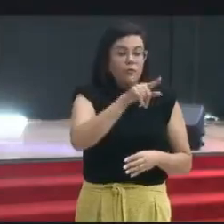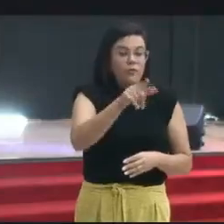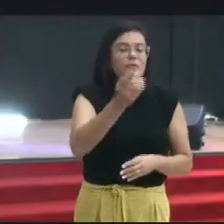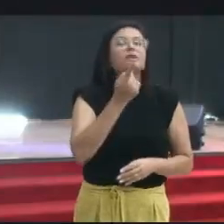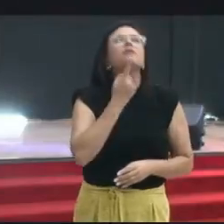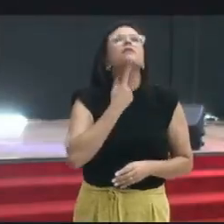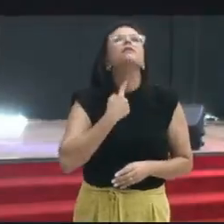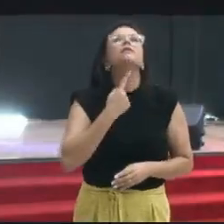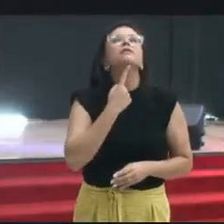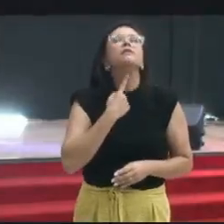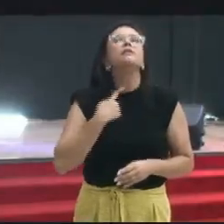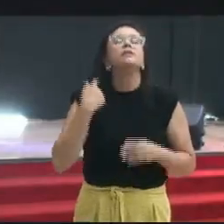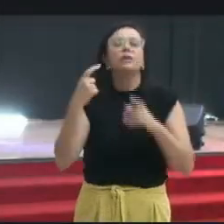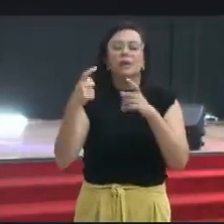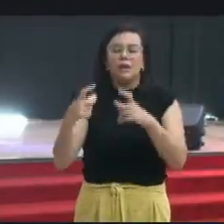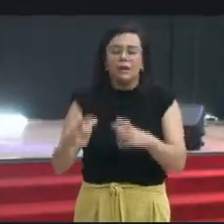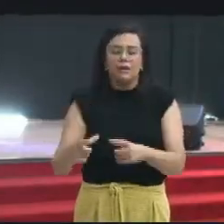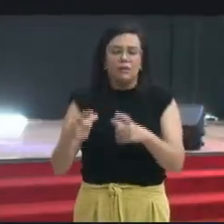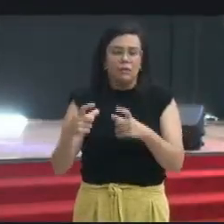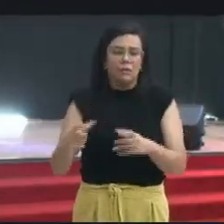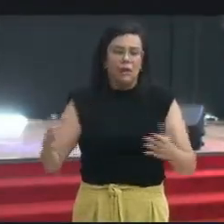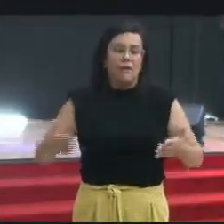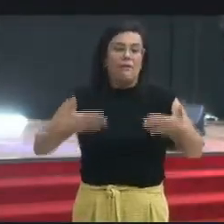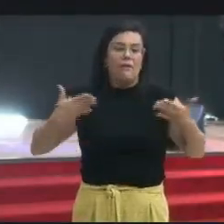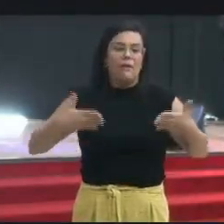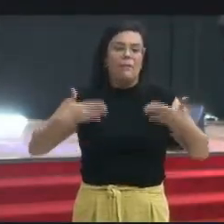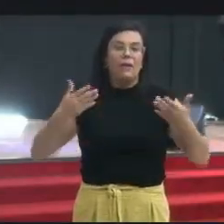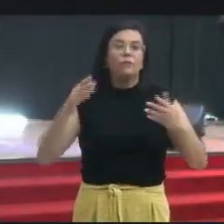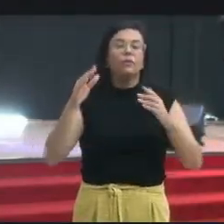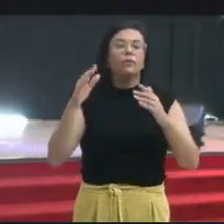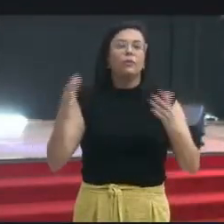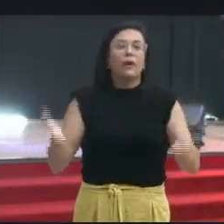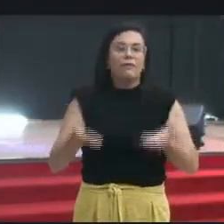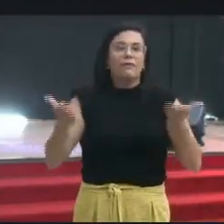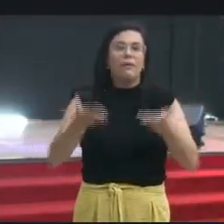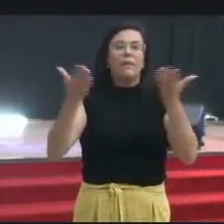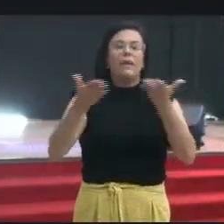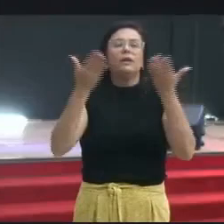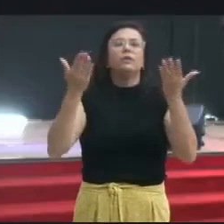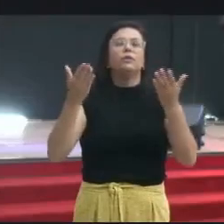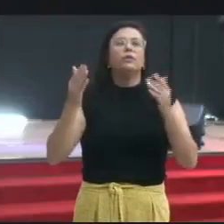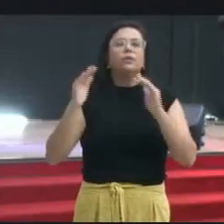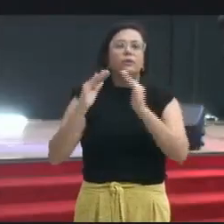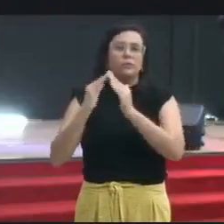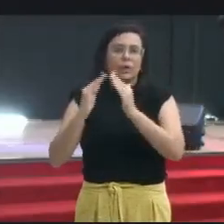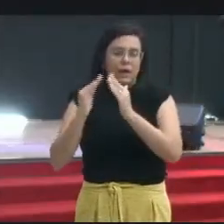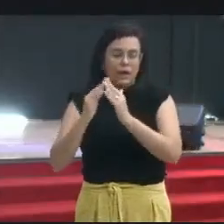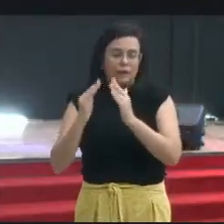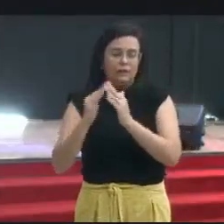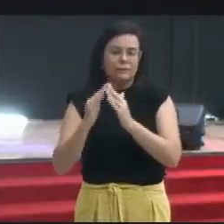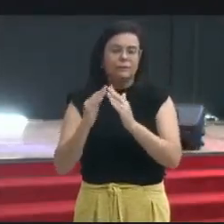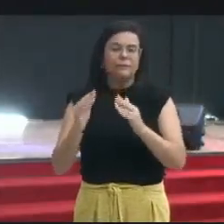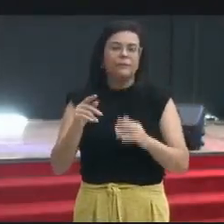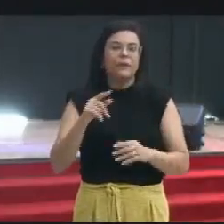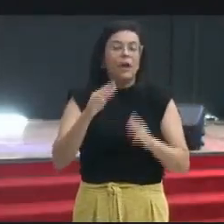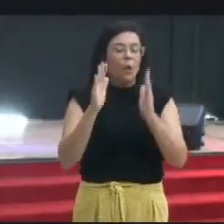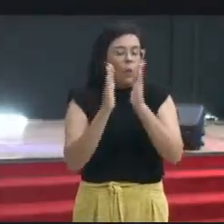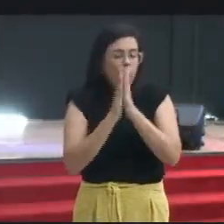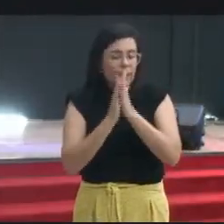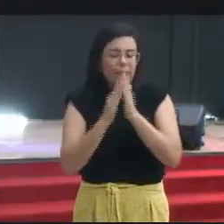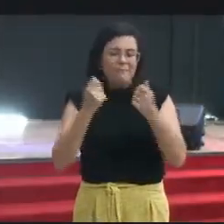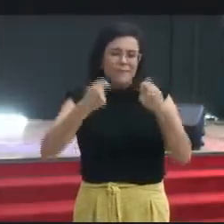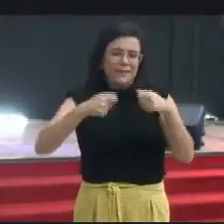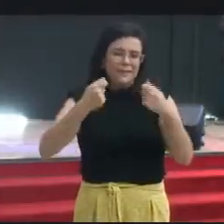seja um lugar de avivamento, ore para que na sua casa o Espírito Santo